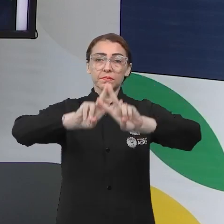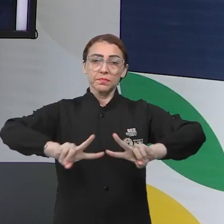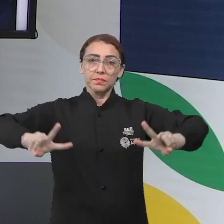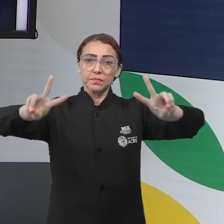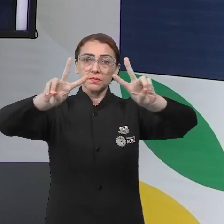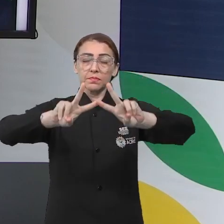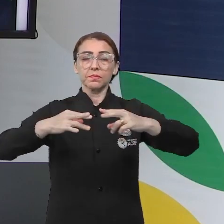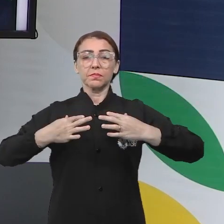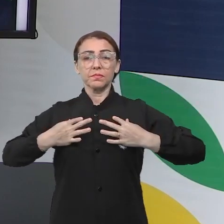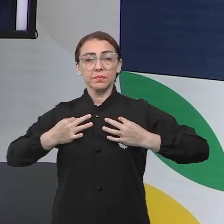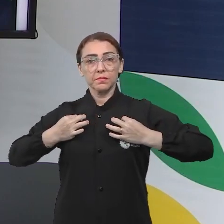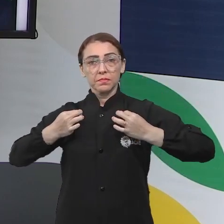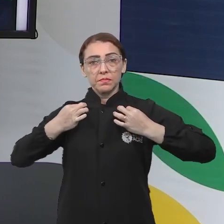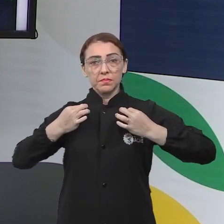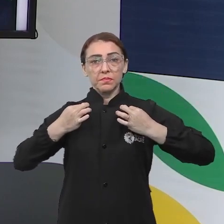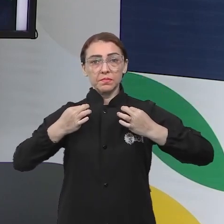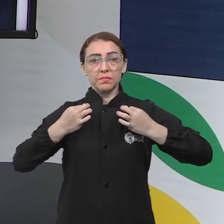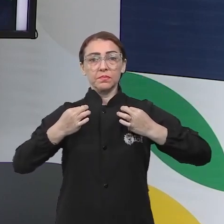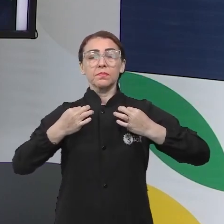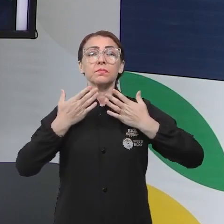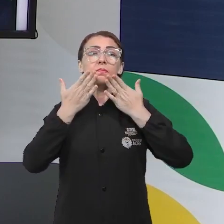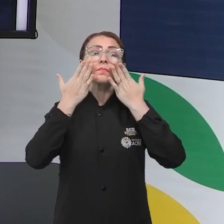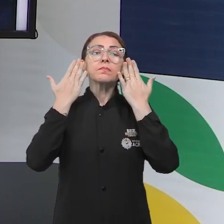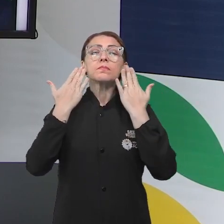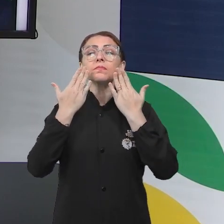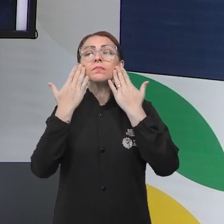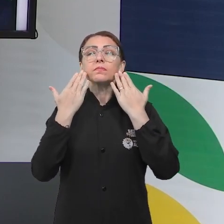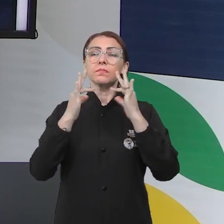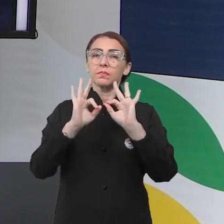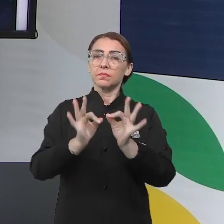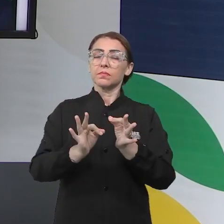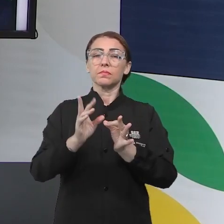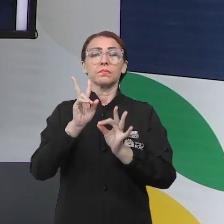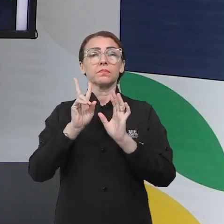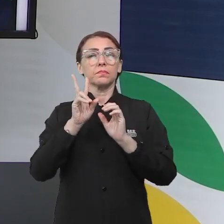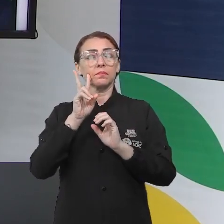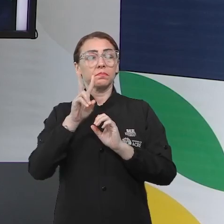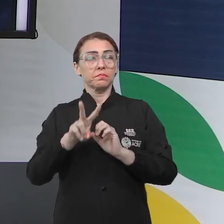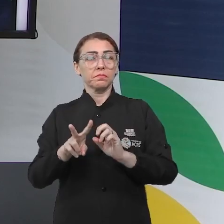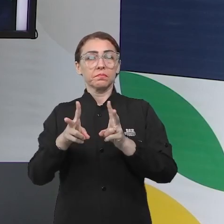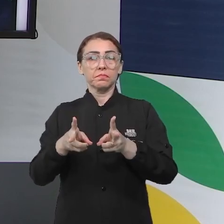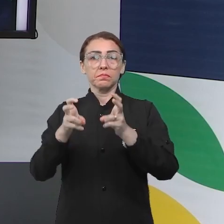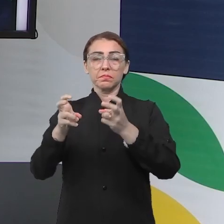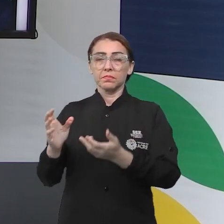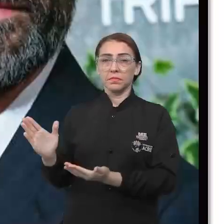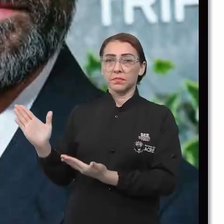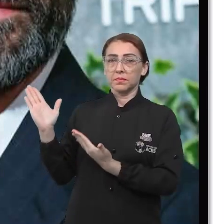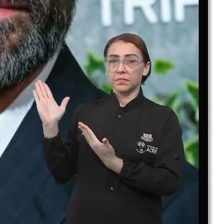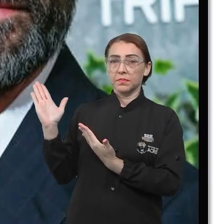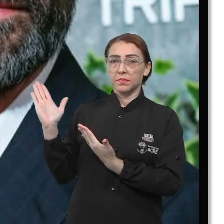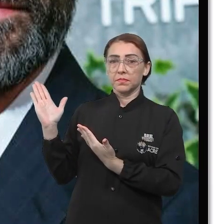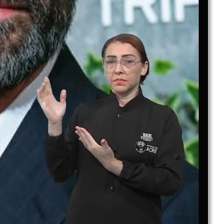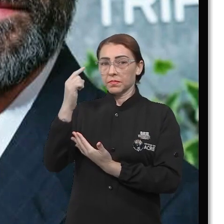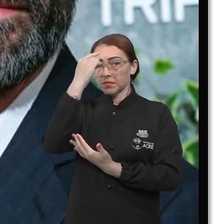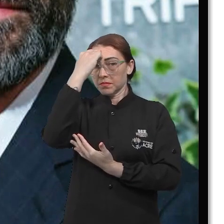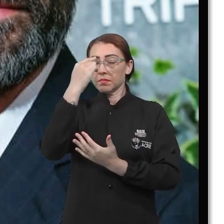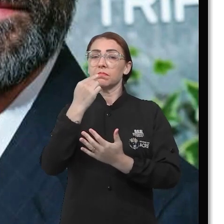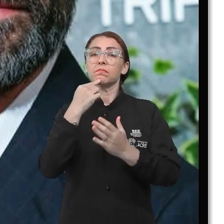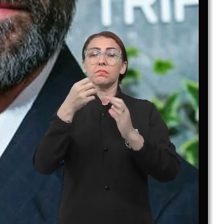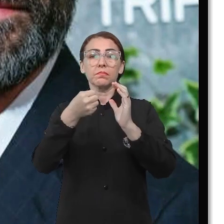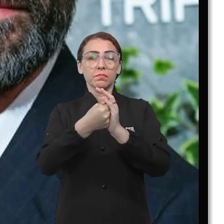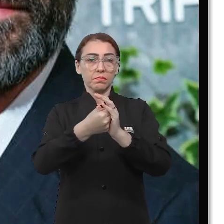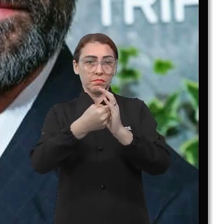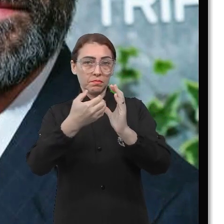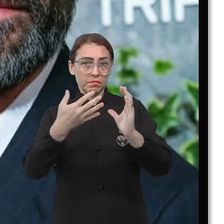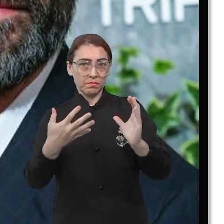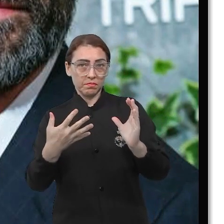com o figurino e a maquiagem, certo? A gente pode olhar aqui nessa imagem uma caracterização,